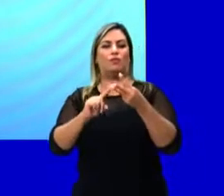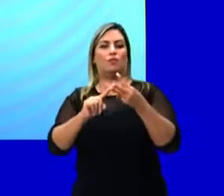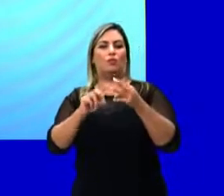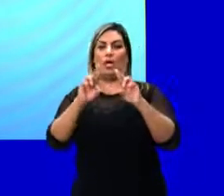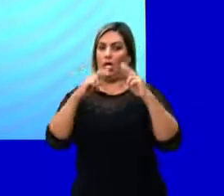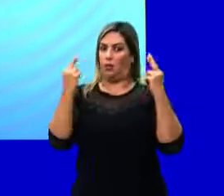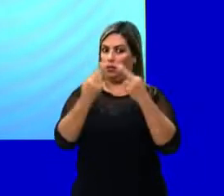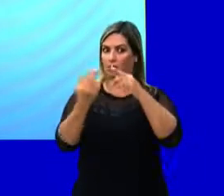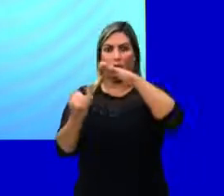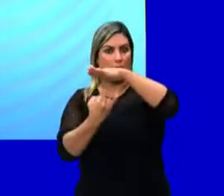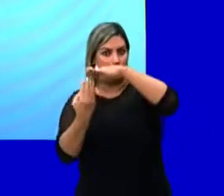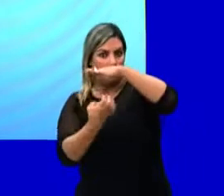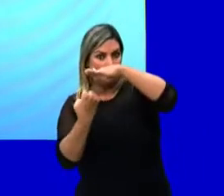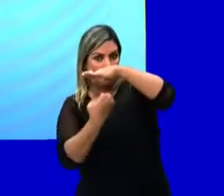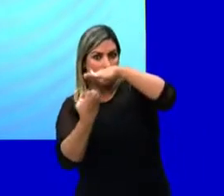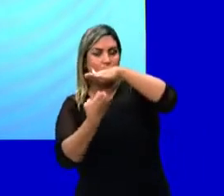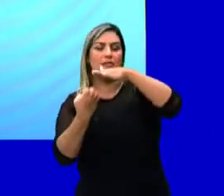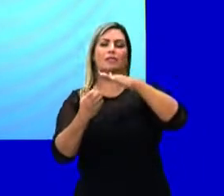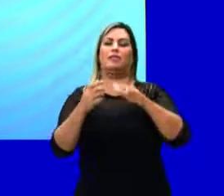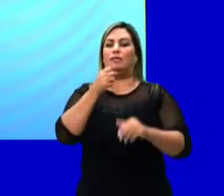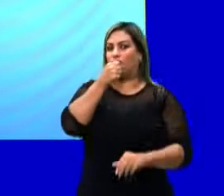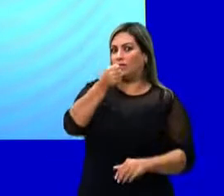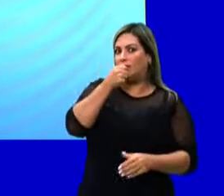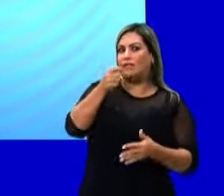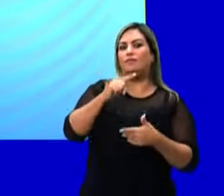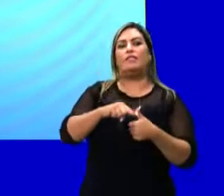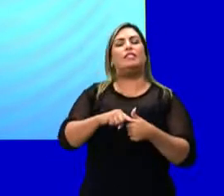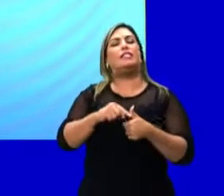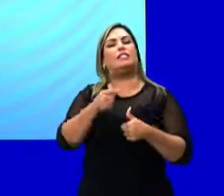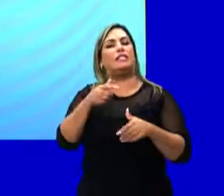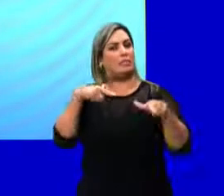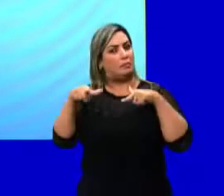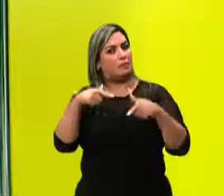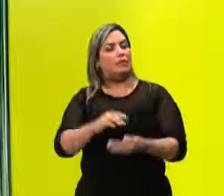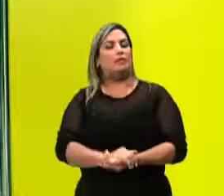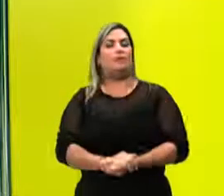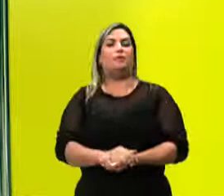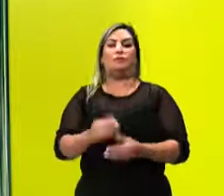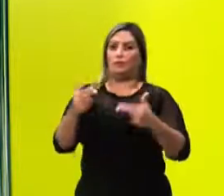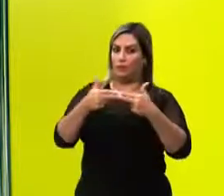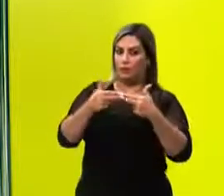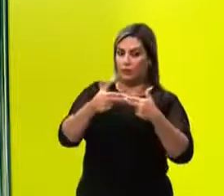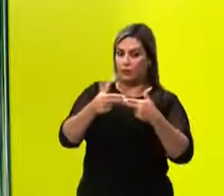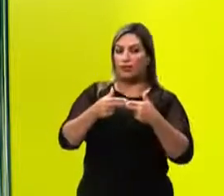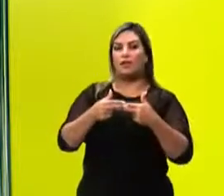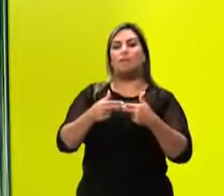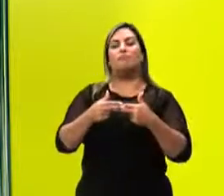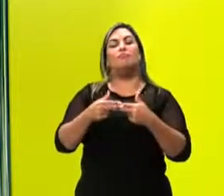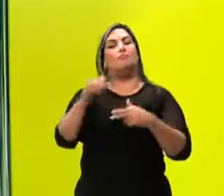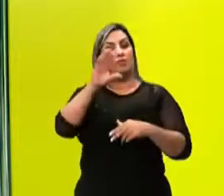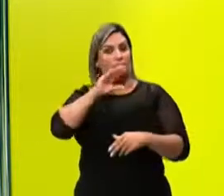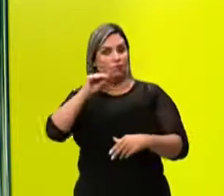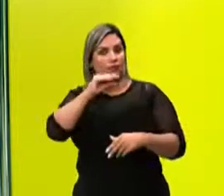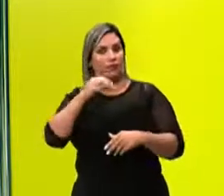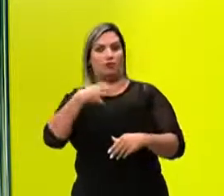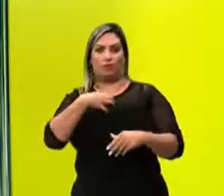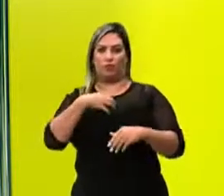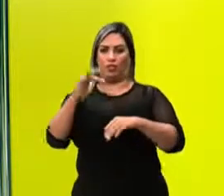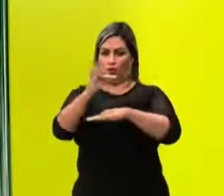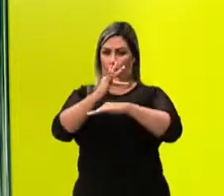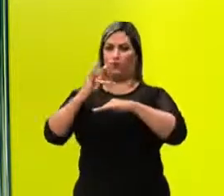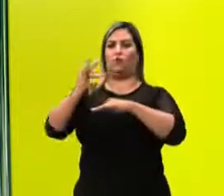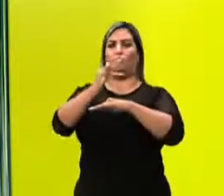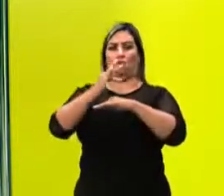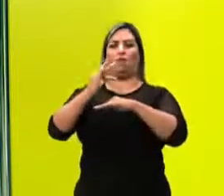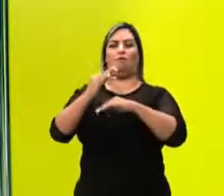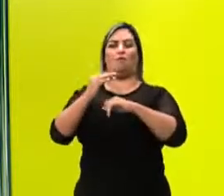reunião empresarial, uma entrevista para emprego. Então nós vamos utilizar e vamos falar com